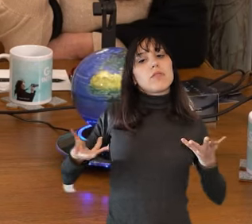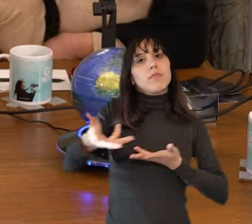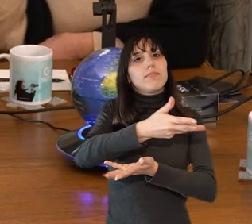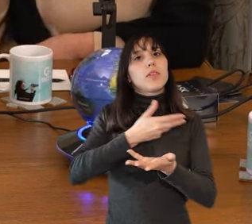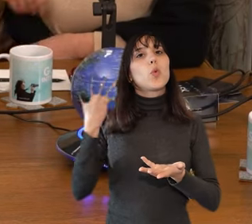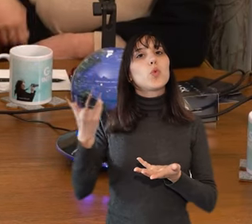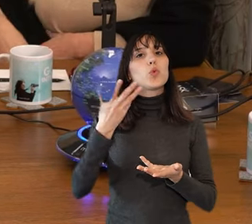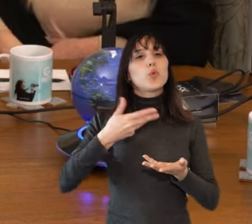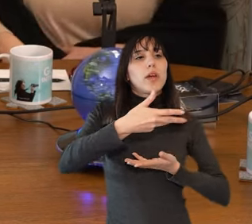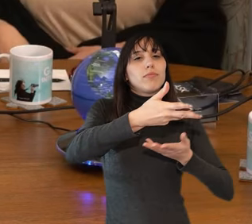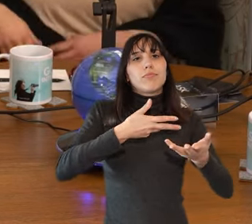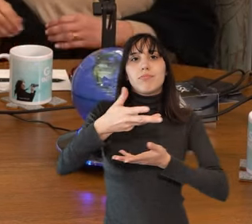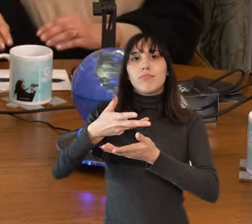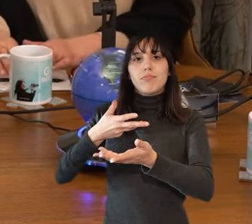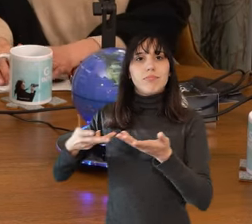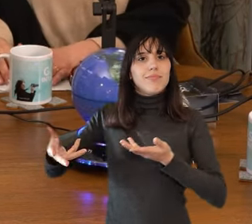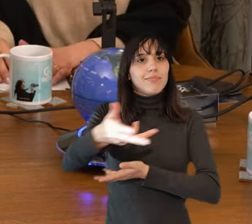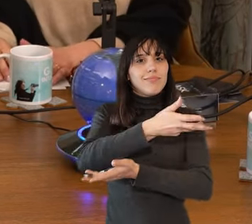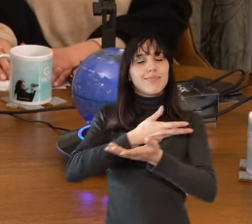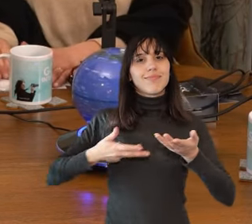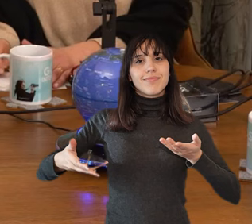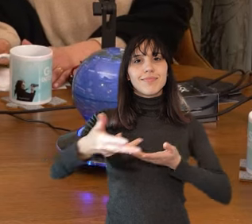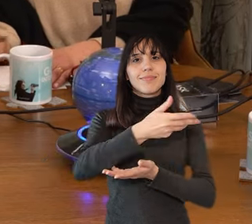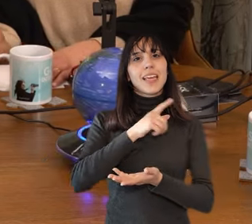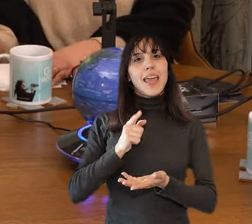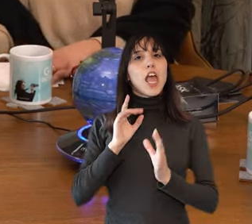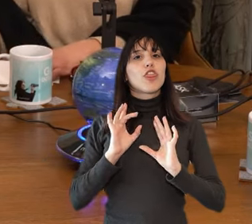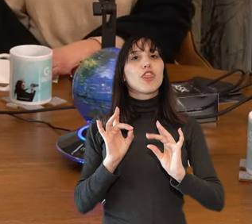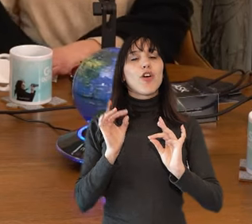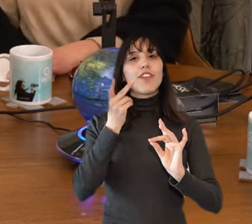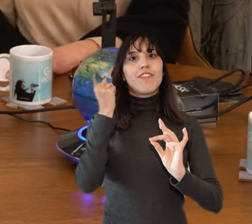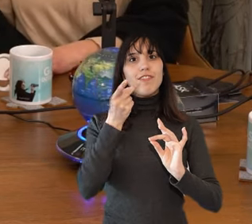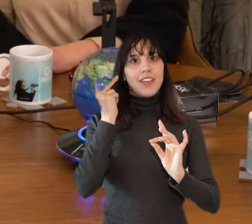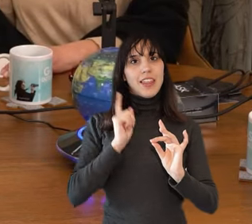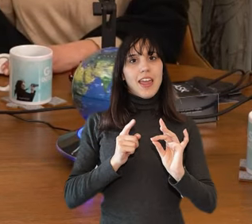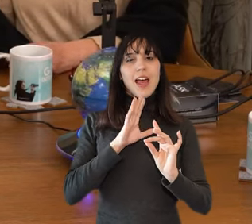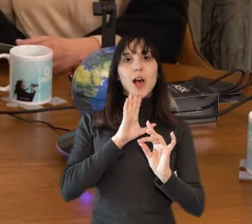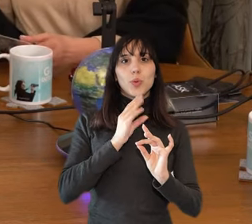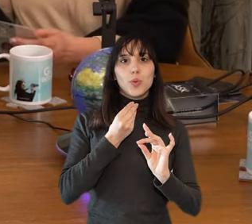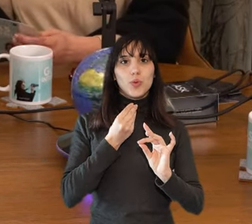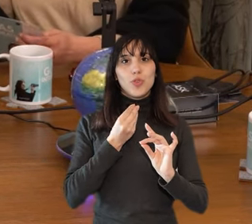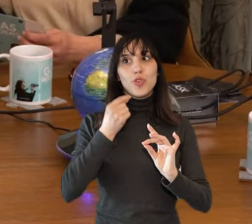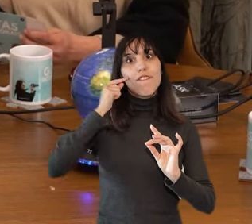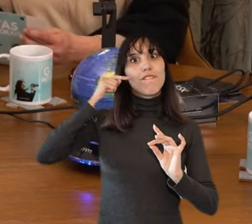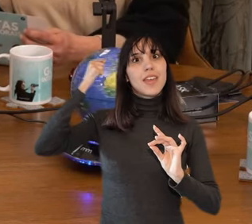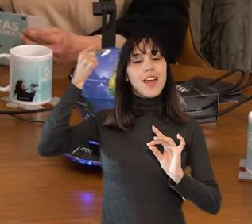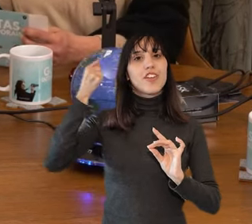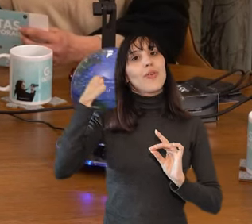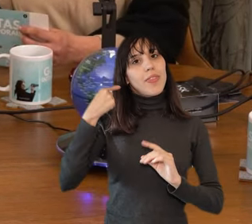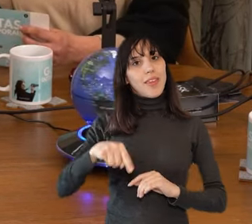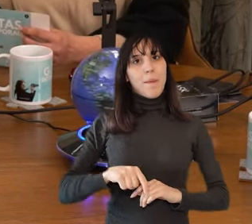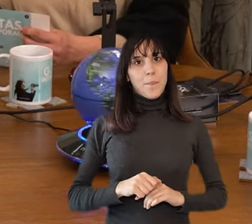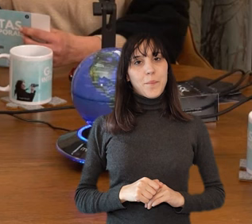cultural não é nesse nessa nessa experiência de vida não é que estes alunos que viajam tê t o